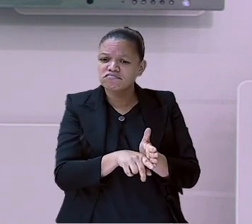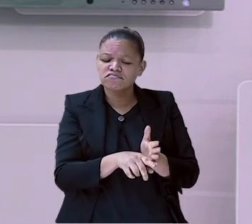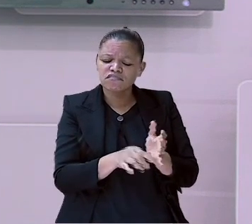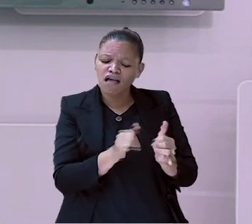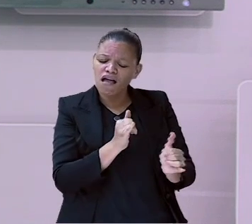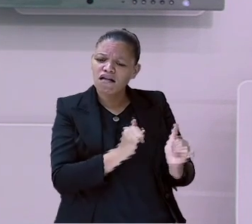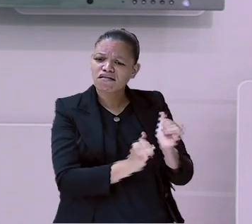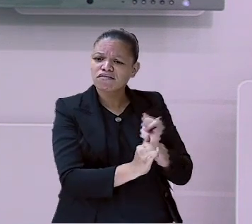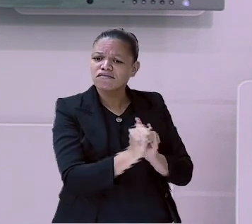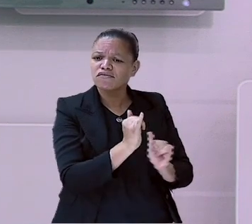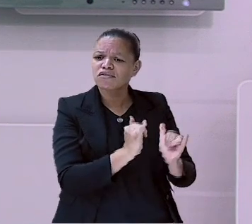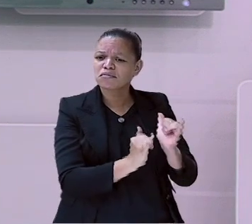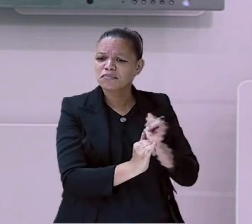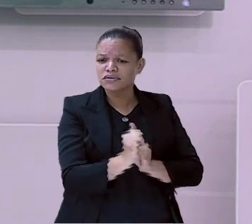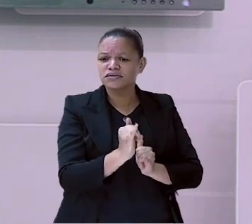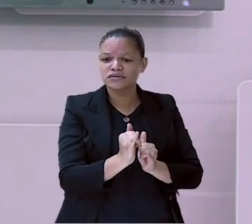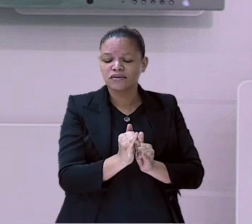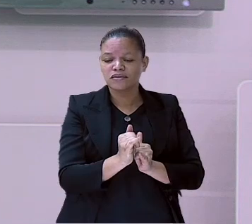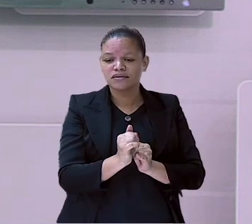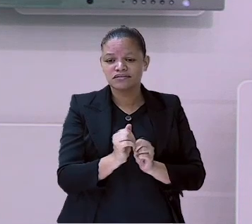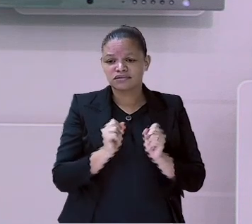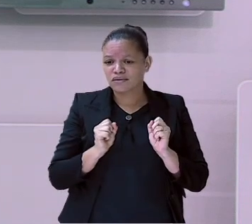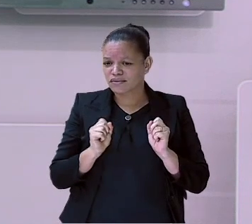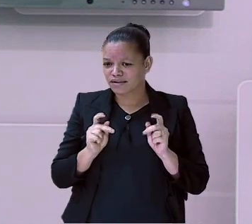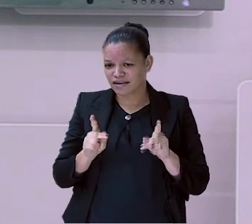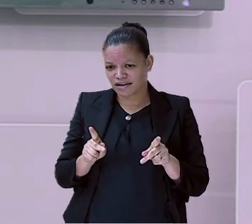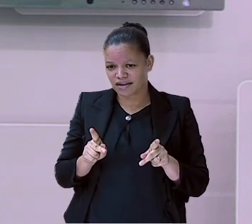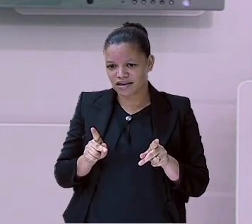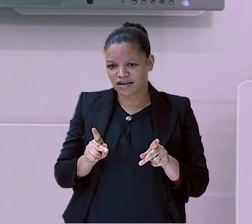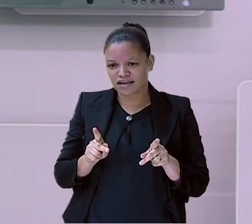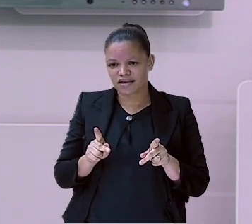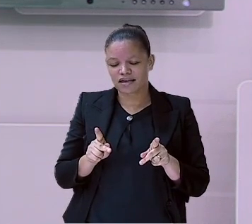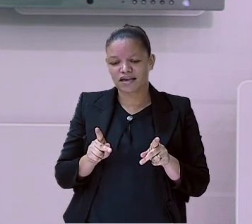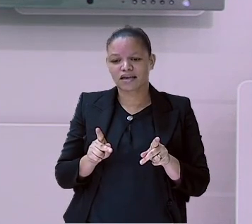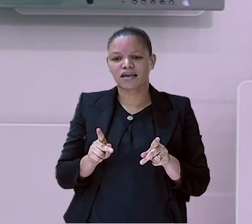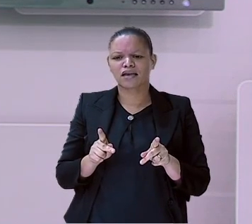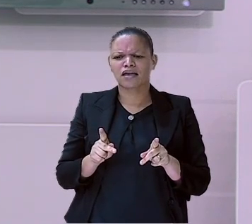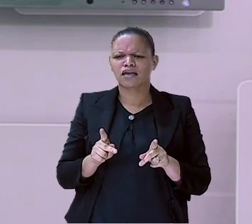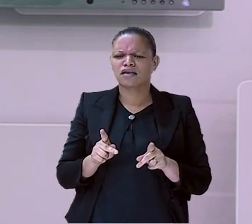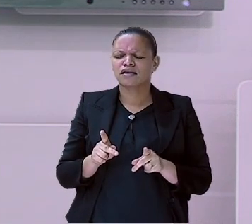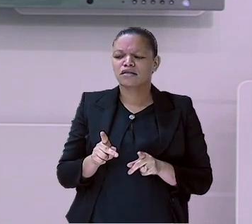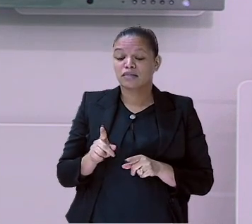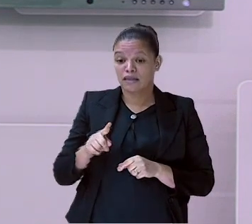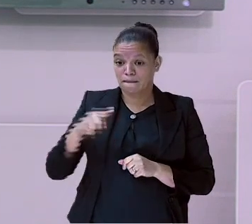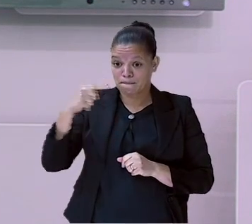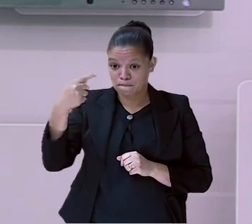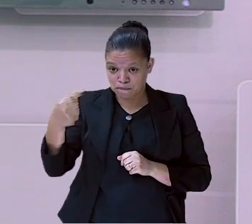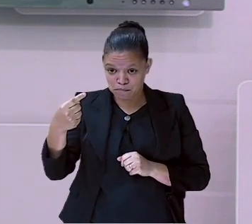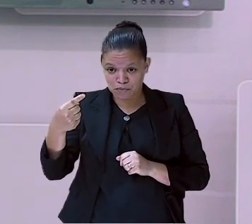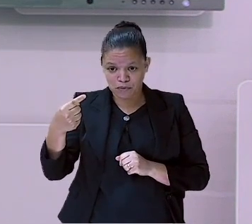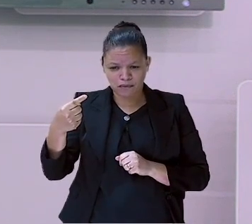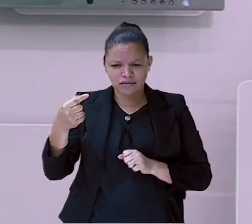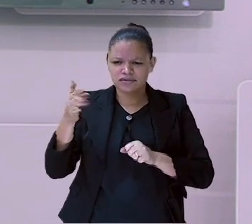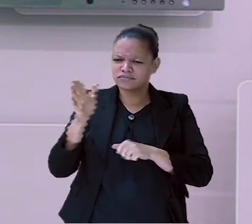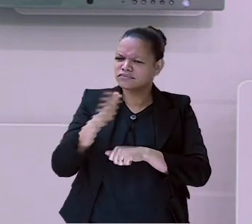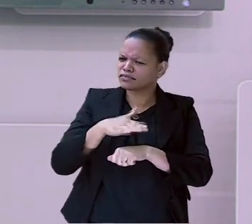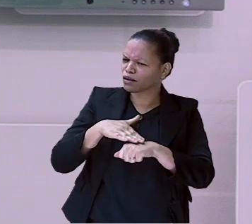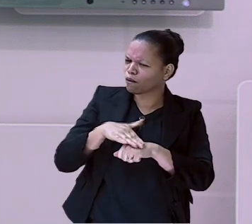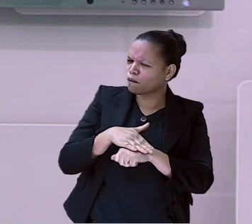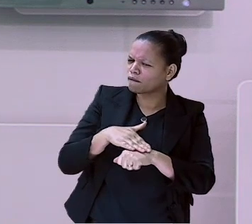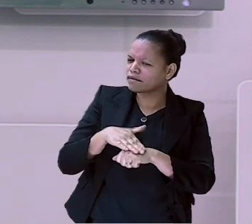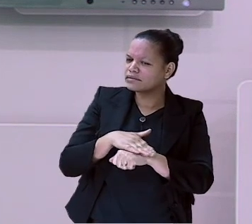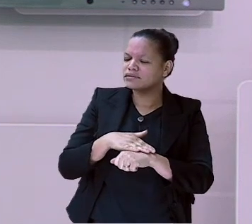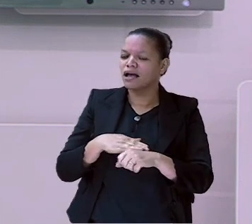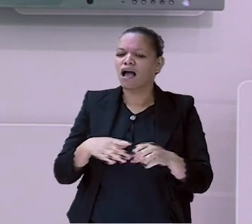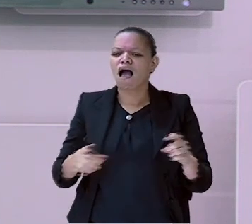você escolheu que você não saiba. Então, você vai aí pegar essa descoberta nesse bate-papo, tá? E